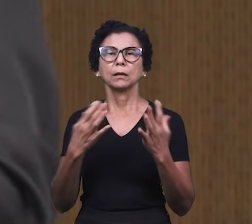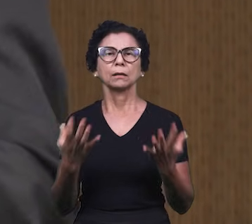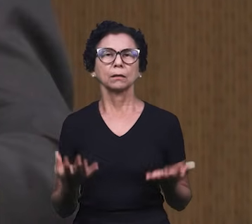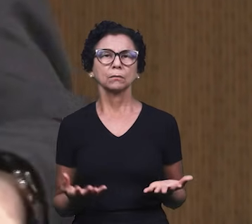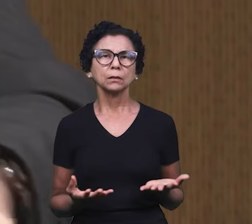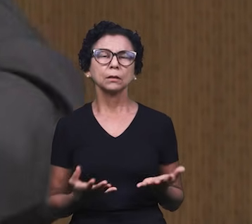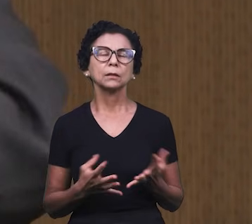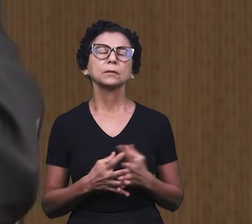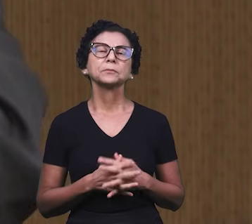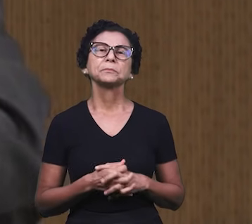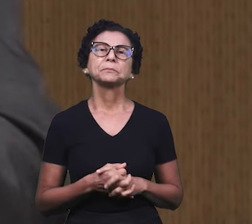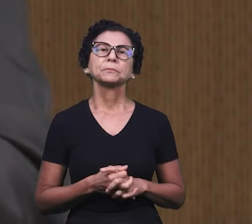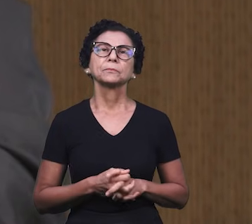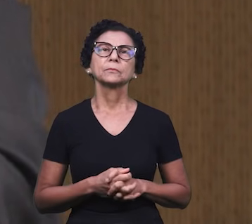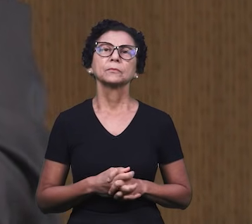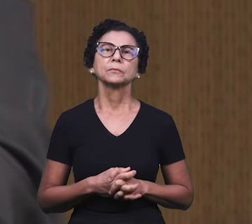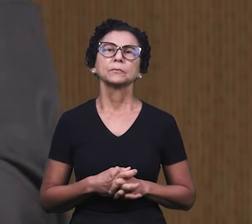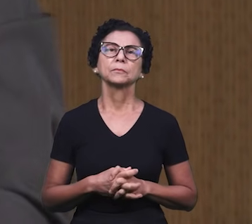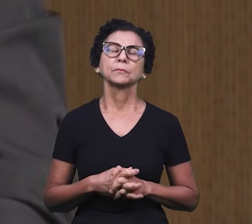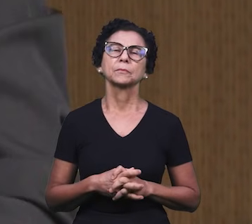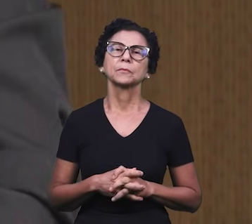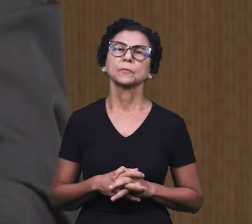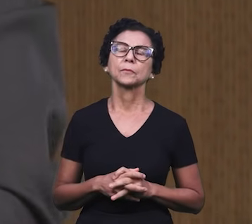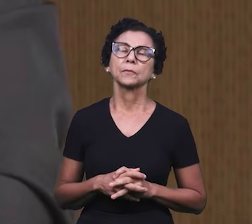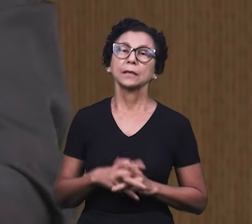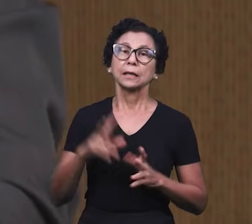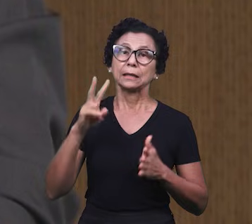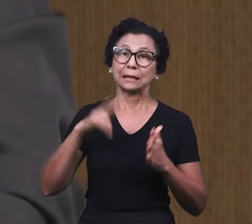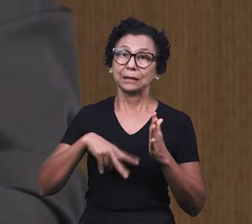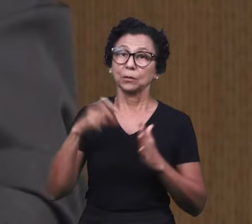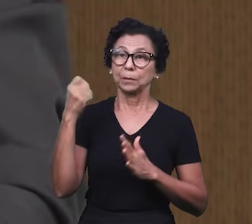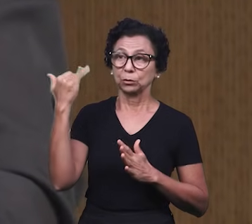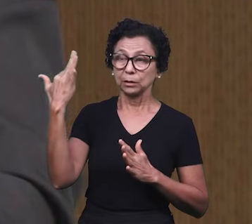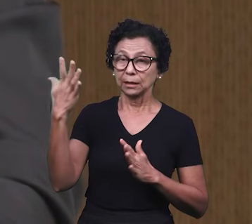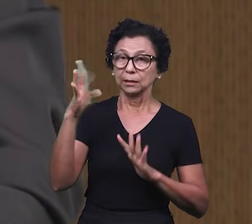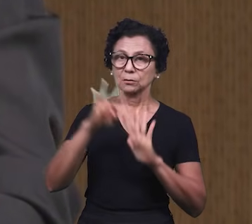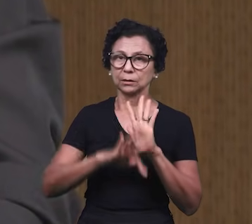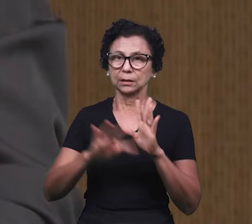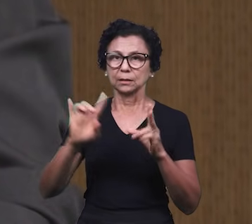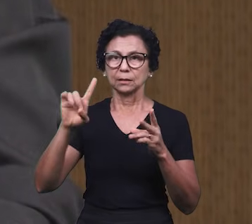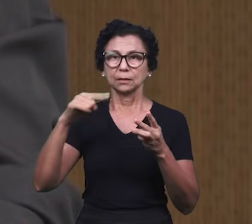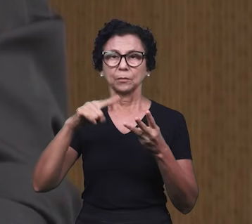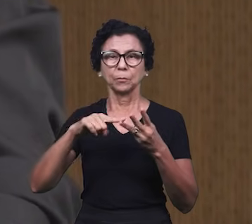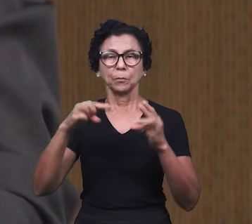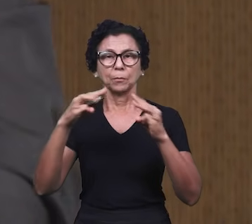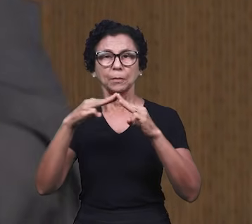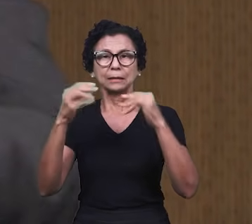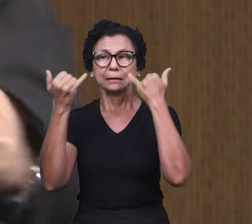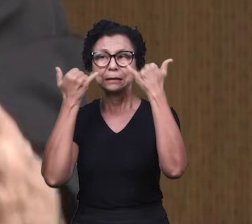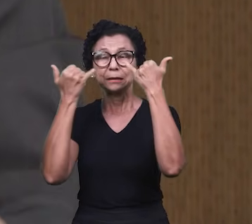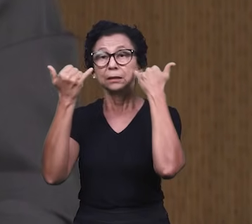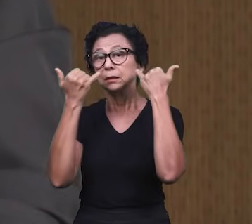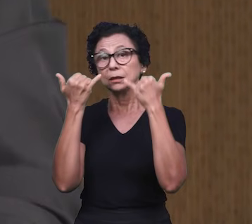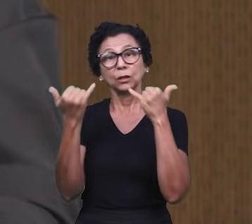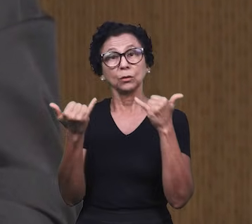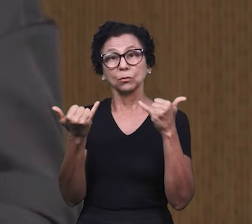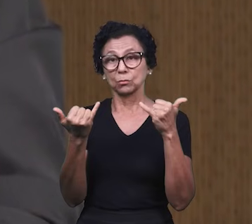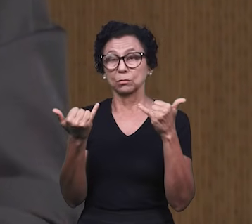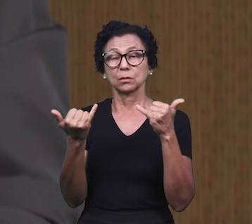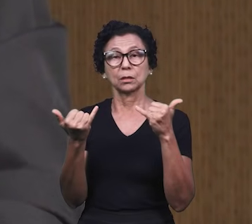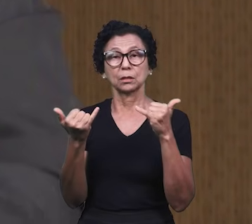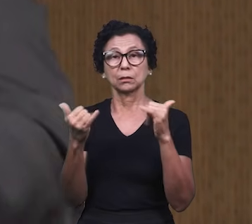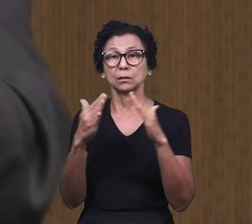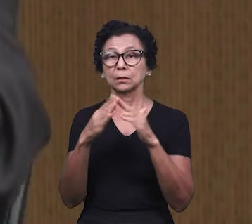Então, comentam aquele texto que foi da madrugada. Depois, 7h30, nós temos o Manaim News. As notícias da igreja ali no